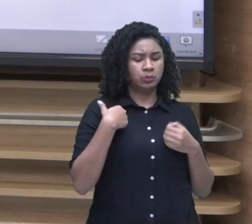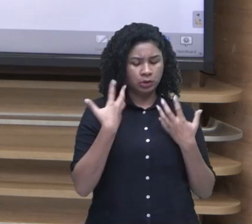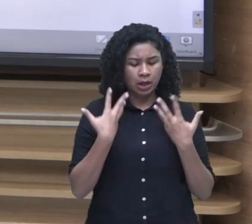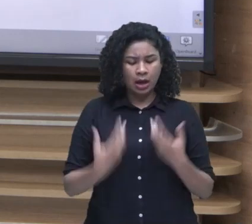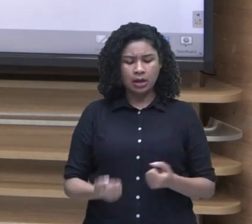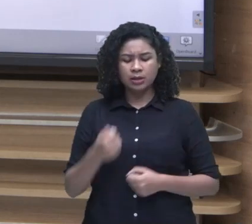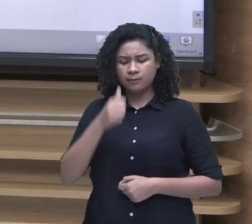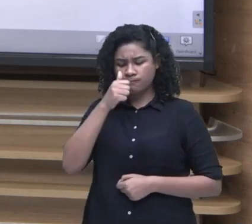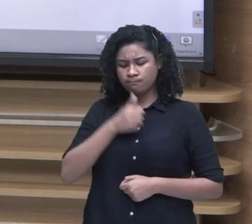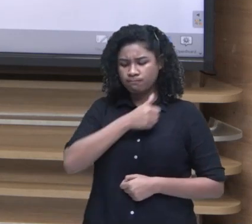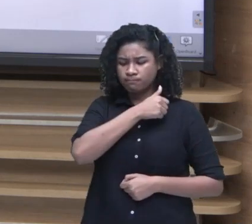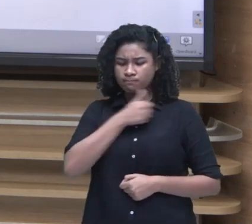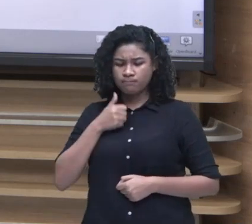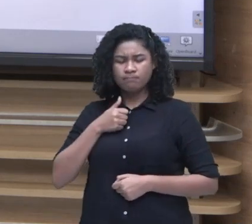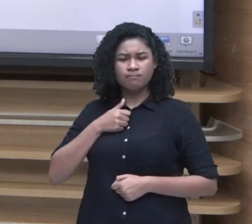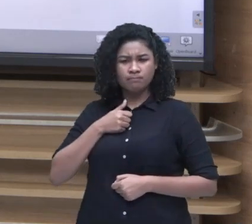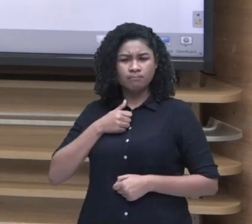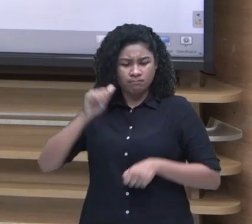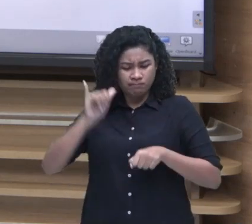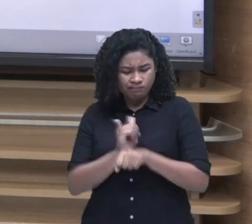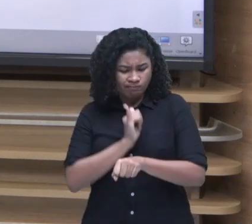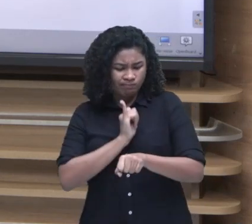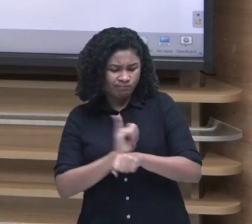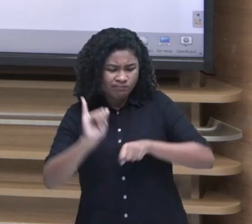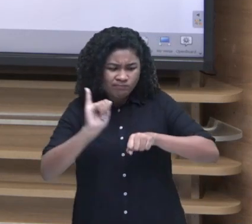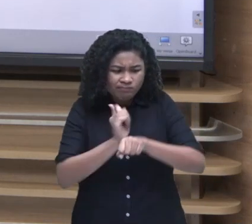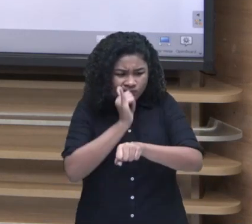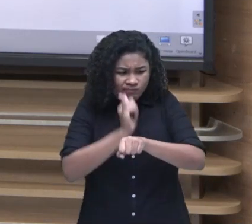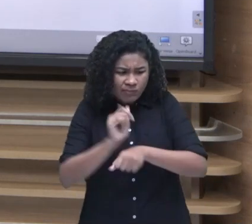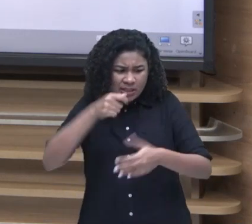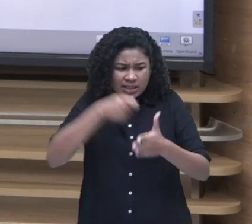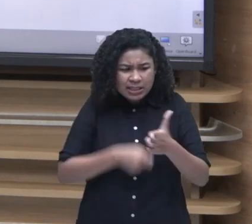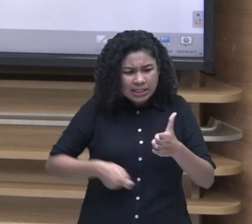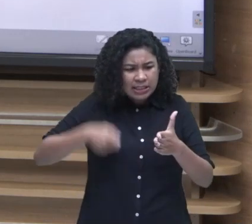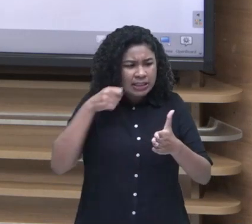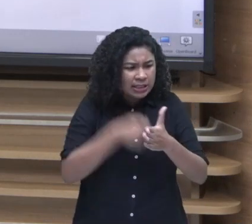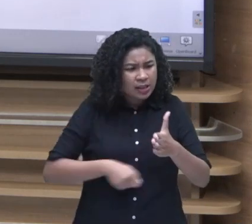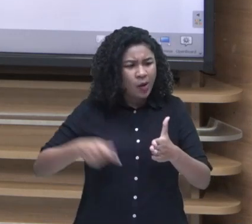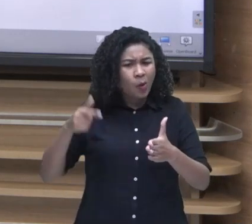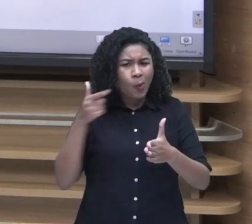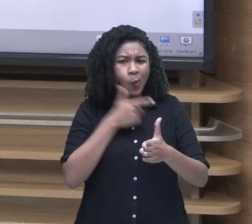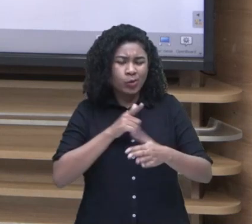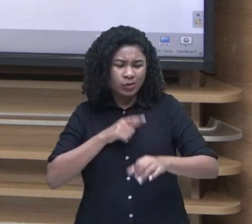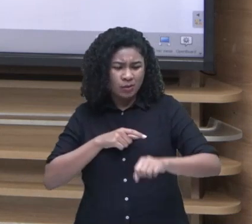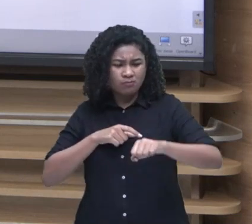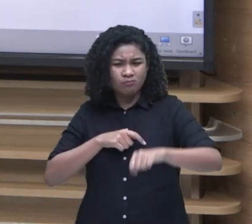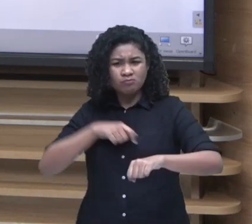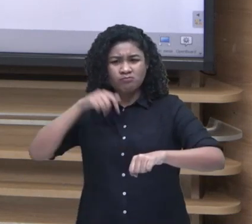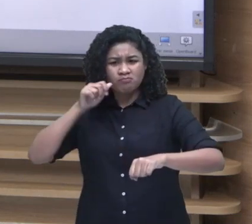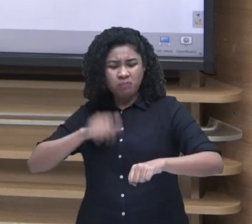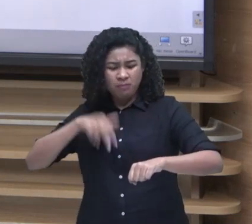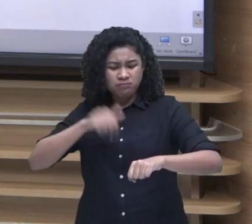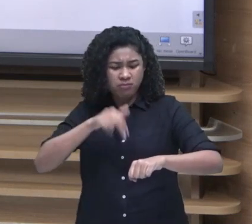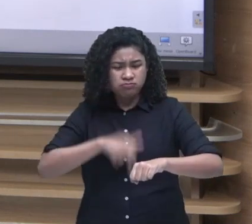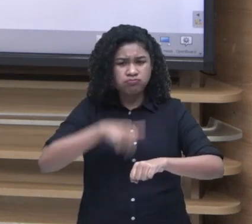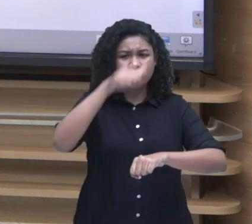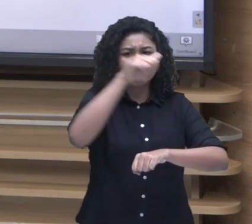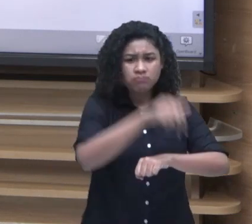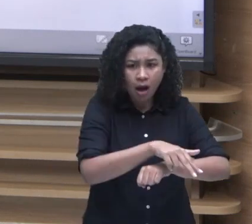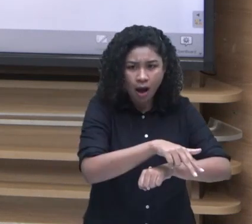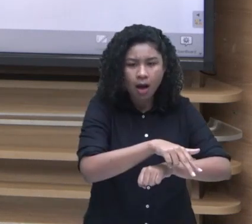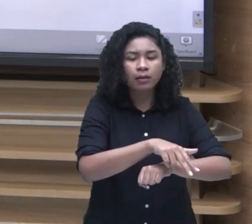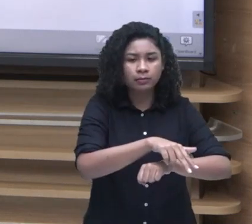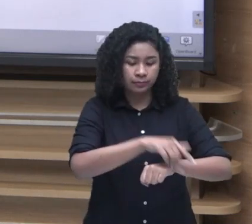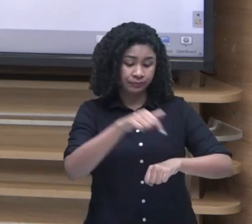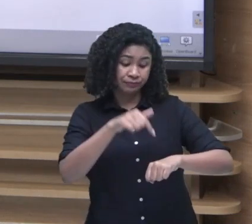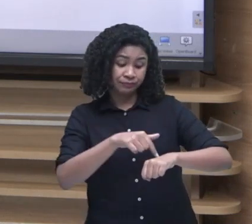né? Procurar meios para ultrapassar aquela pedra. Então são as pedras, são as dificuldades, né? Se você